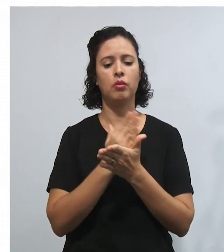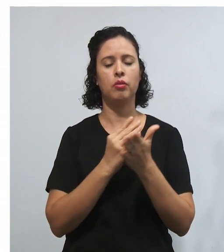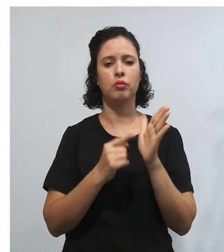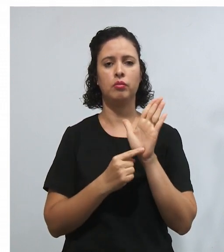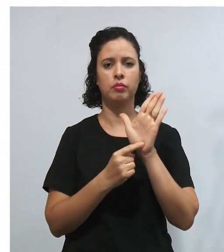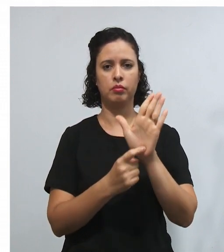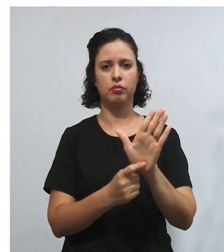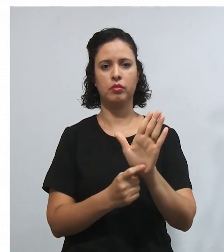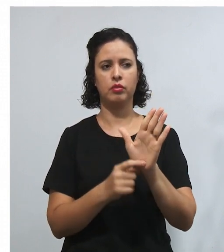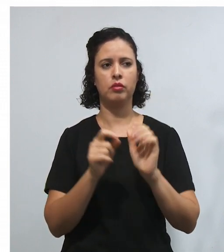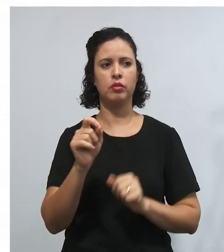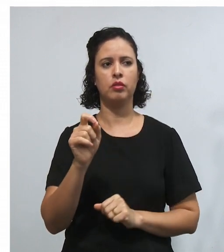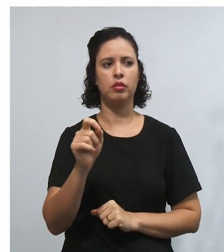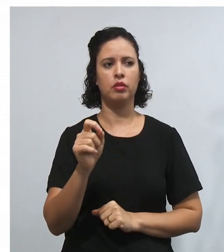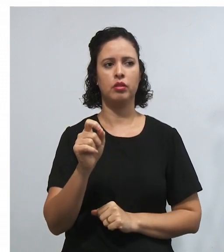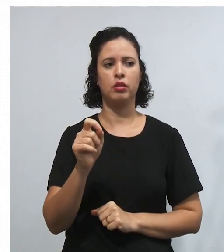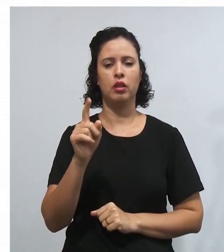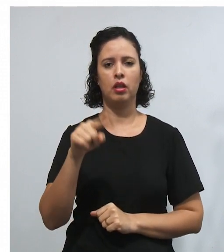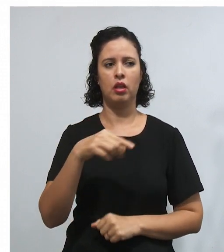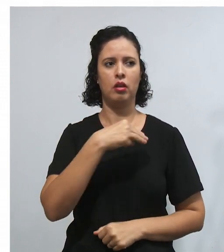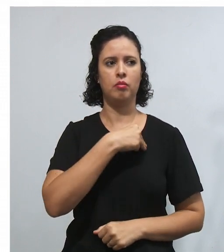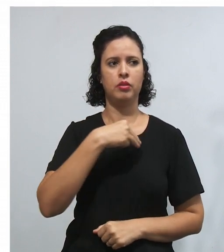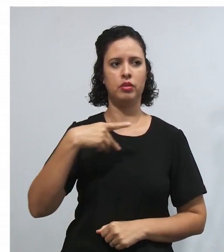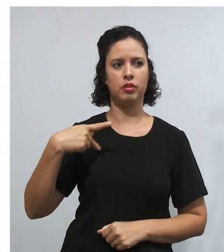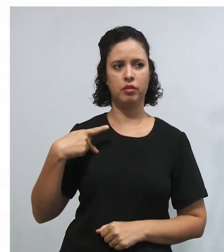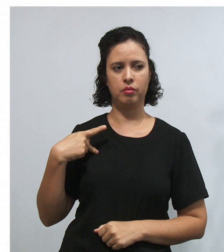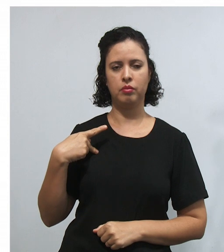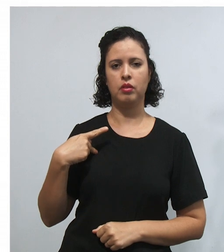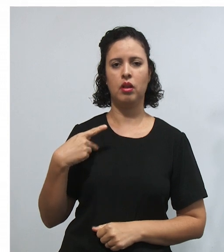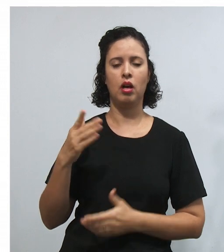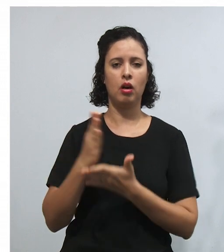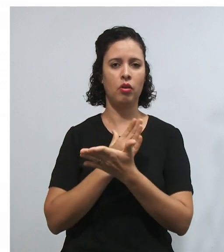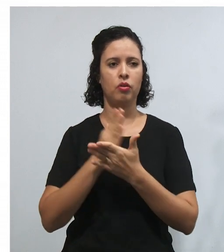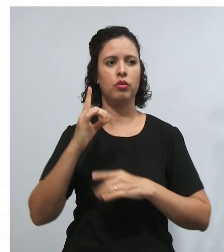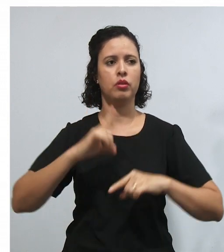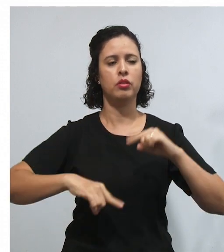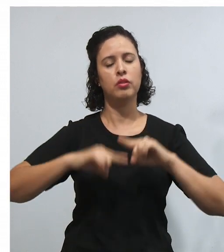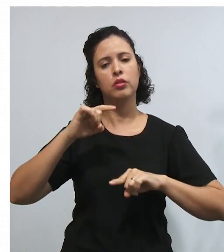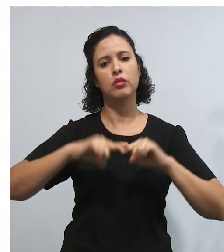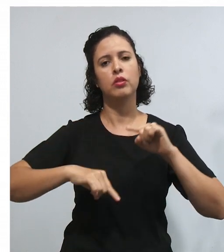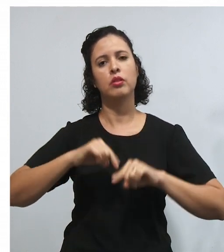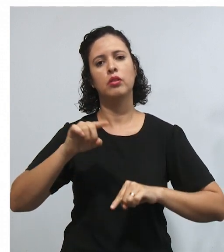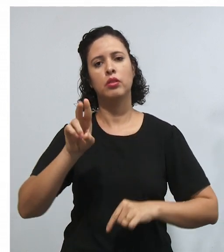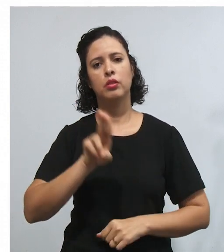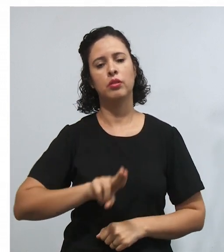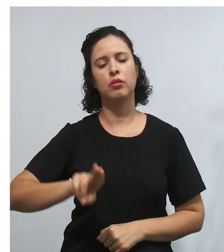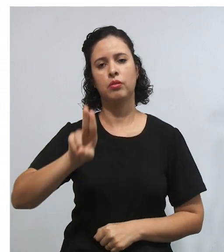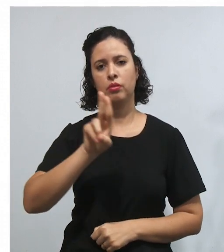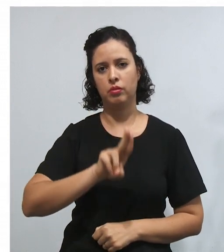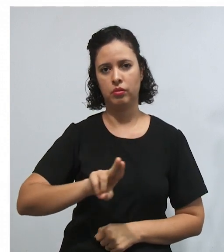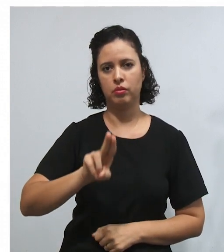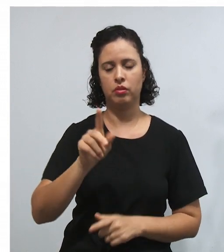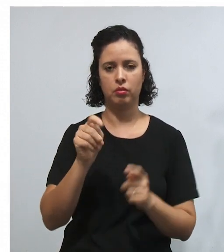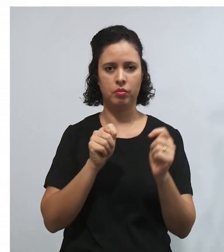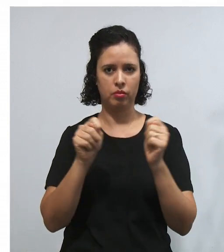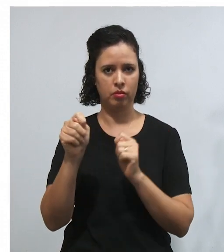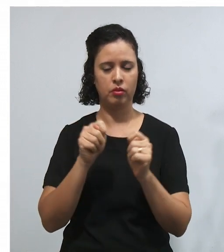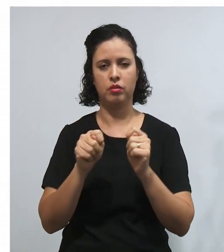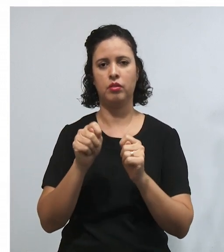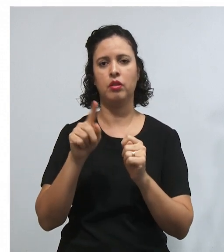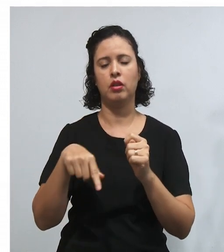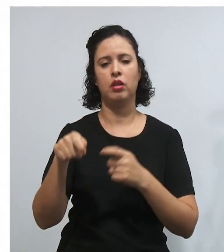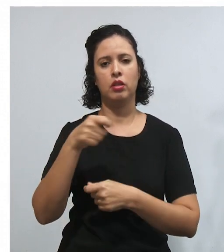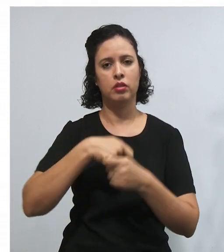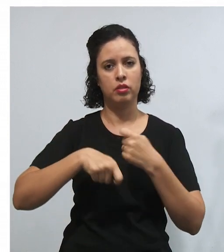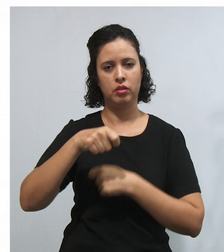em que o Ministério Público, alguns instrumentos que o Ministério Público pode estar se utilizando para estar fazendo esse controle da